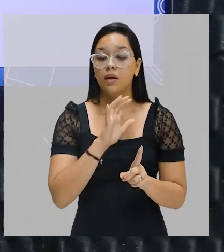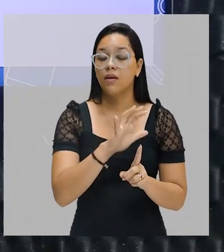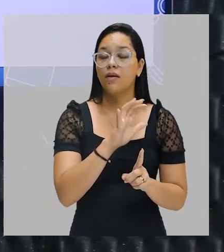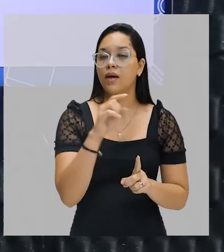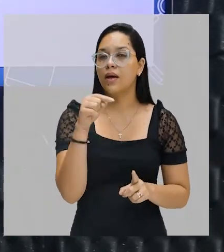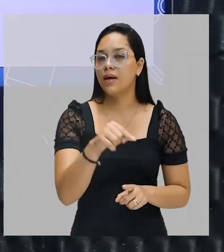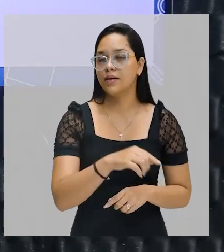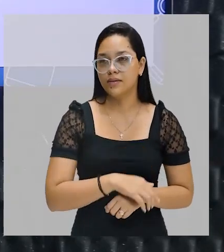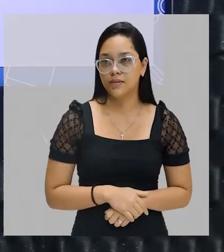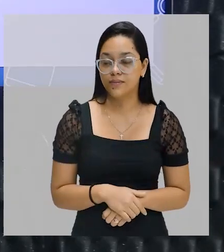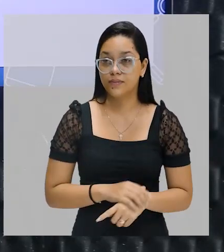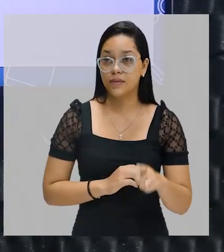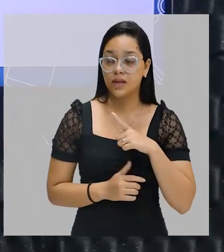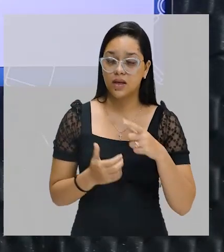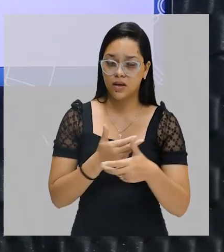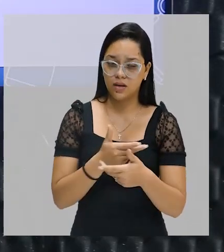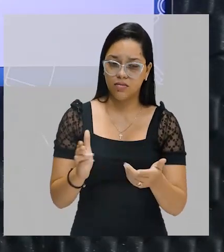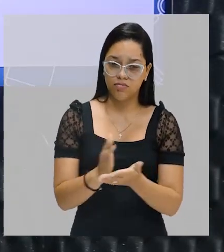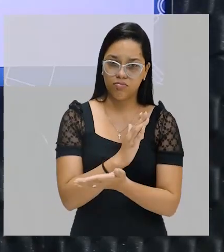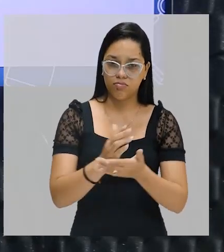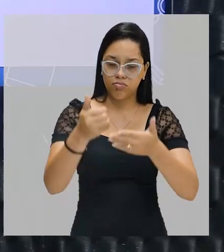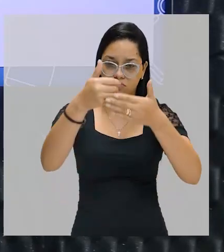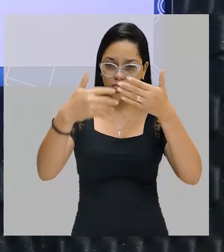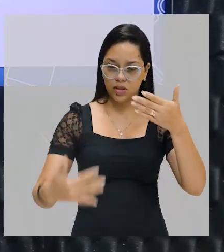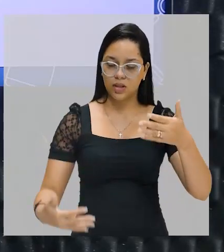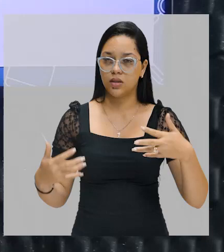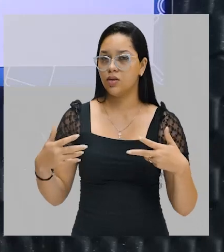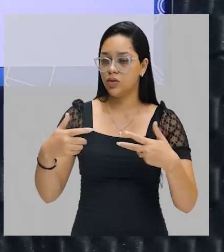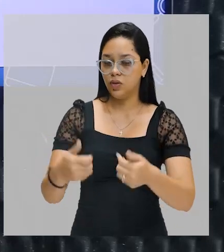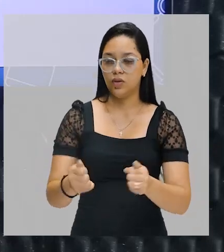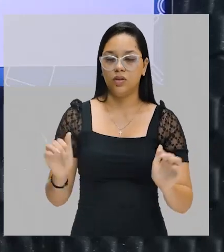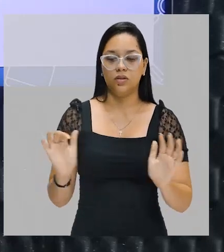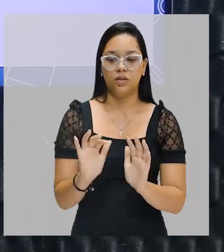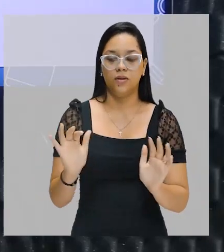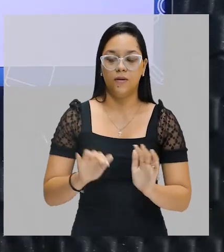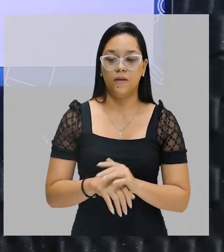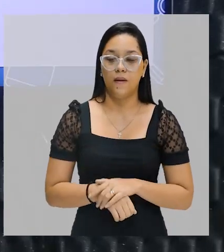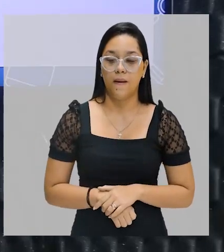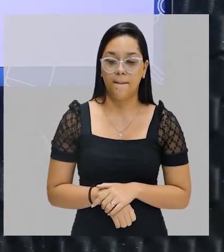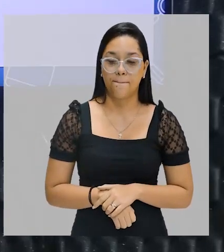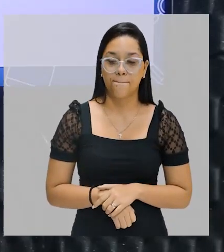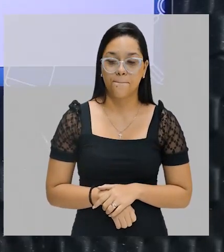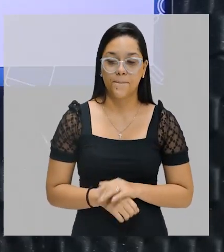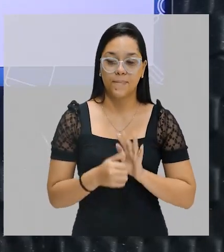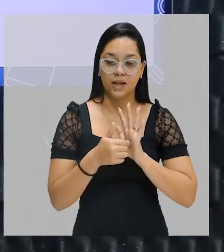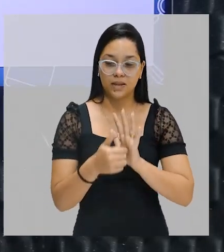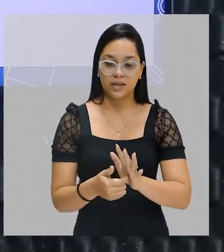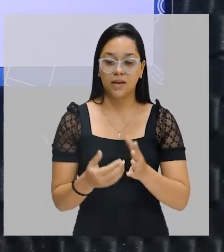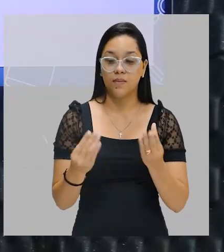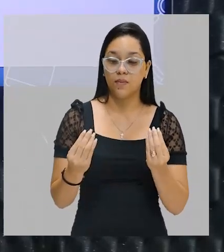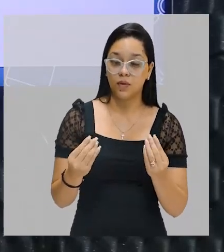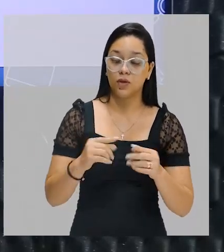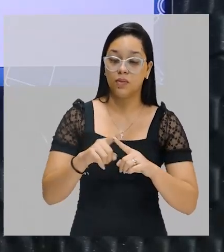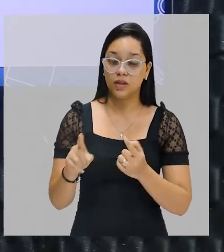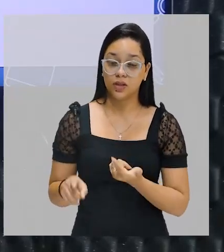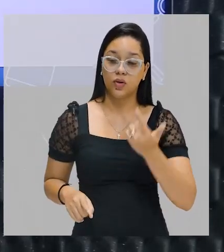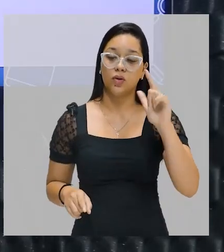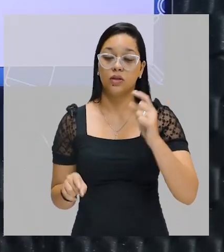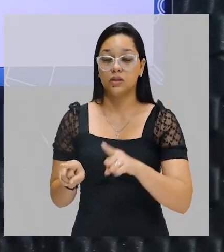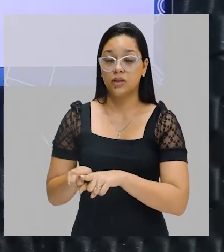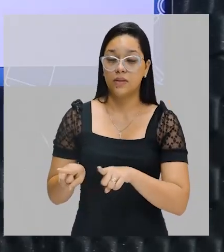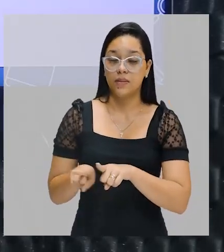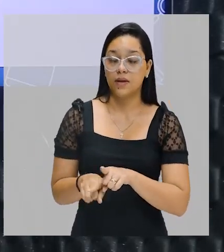sedentarismo. Trouxe aqui, elenquei algumas aqui, não são todas, tá? Apesar de parecer muito, tem muitas outras